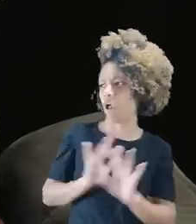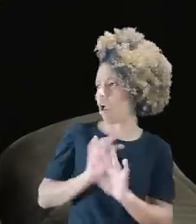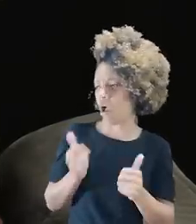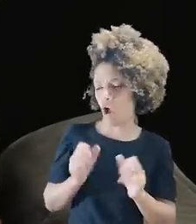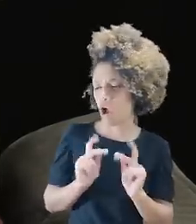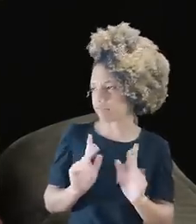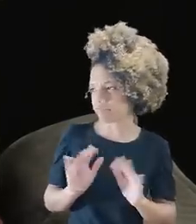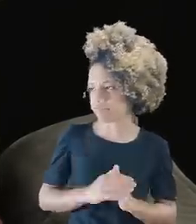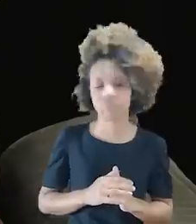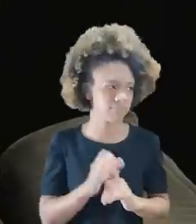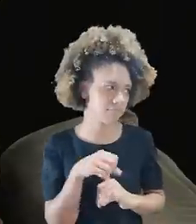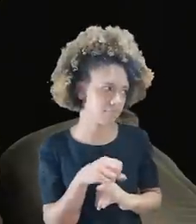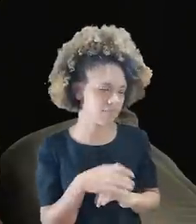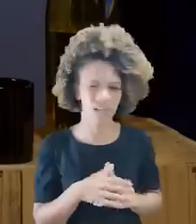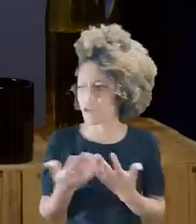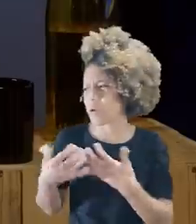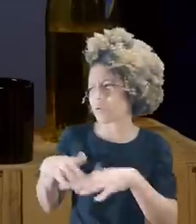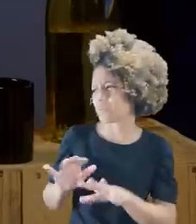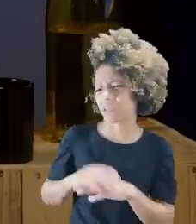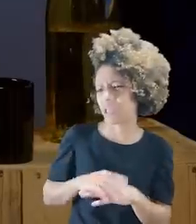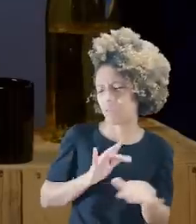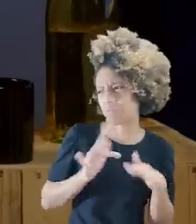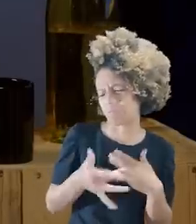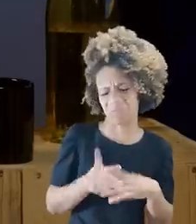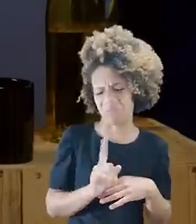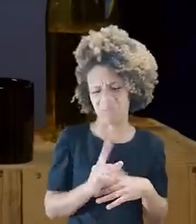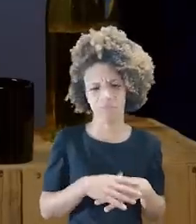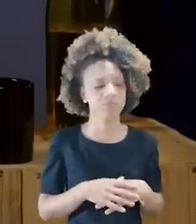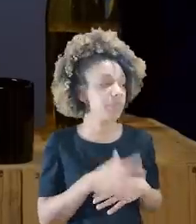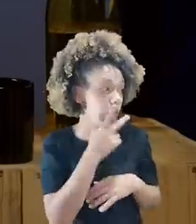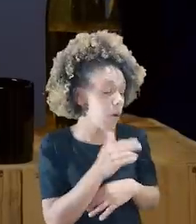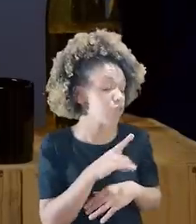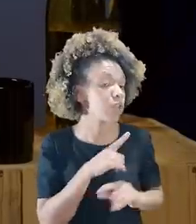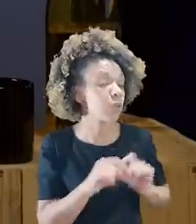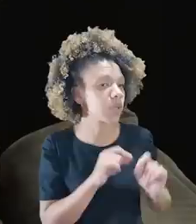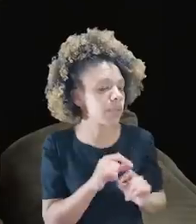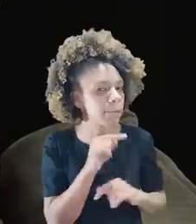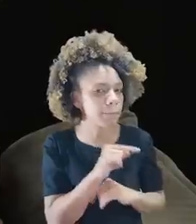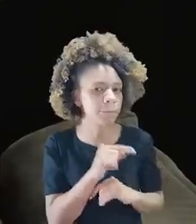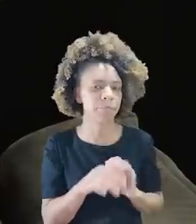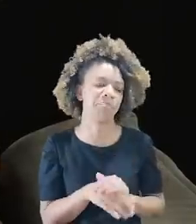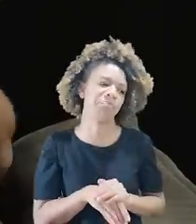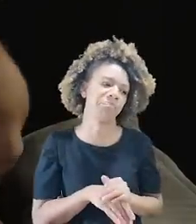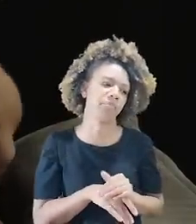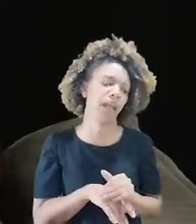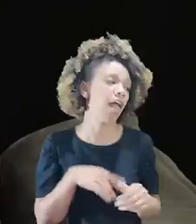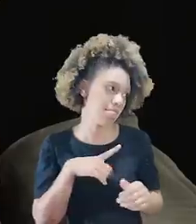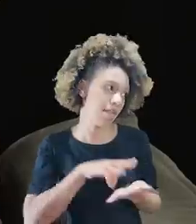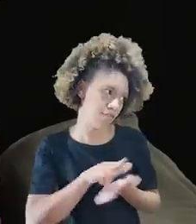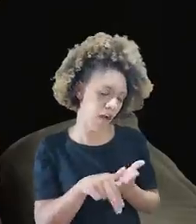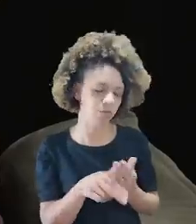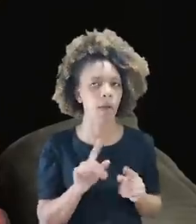que tem muita gente que vai assistir isso daqui vai precisar mas eu tô montando um estúdio na minha casa tô fazendo agora uma salinha para gravar cara eu eu faria lá veio com